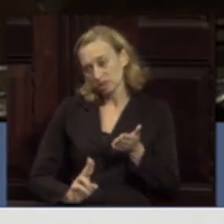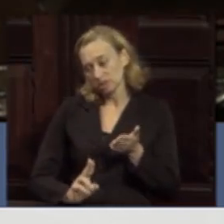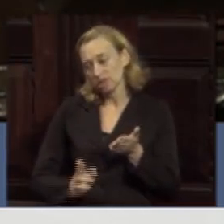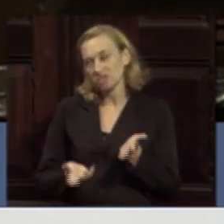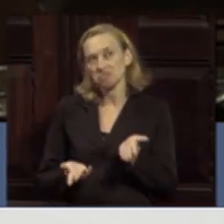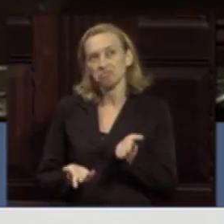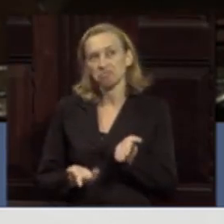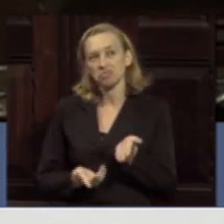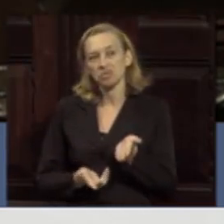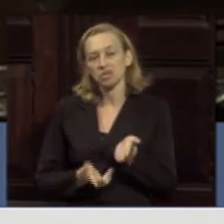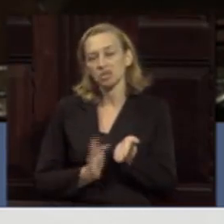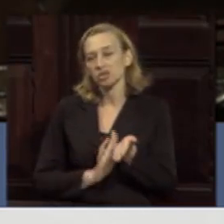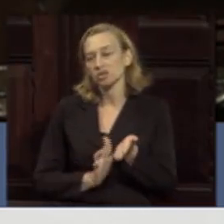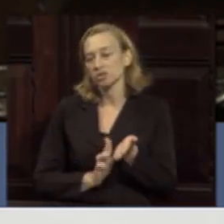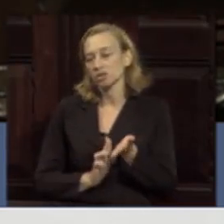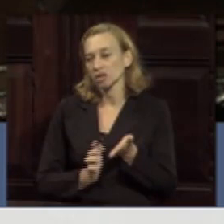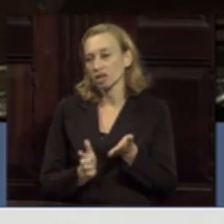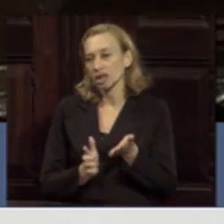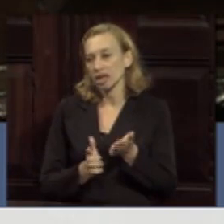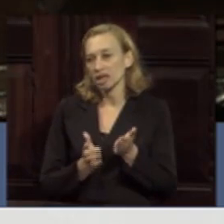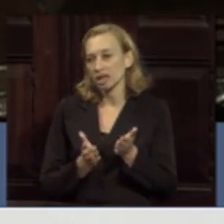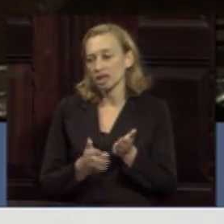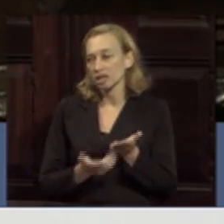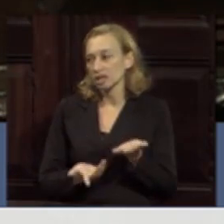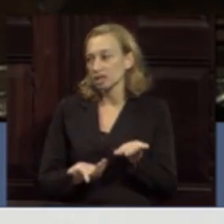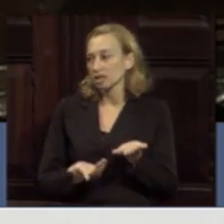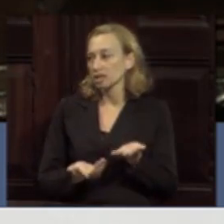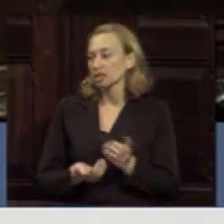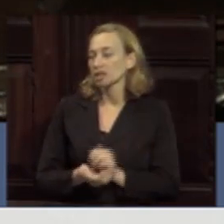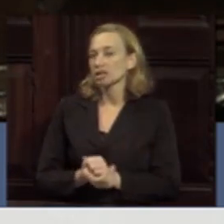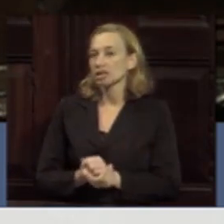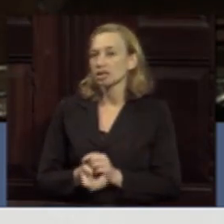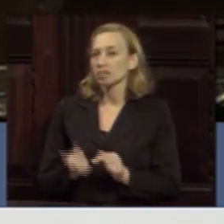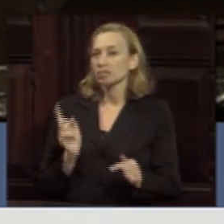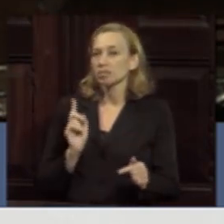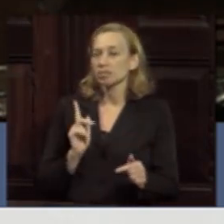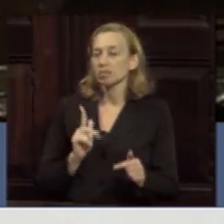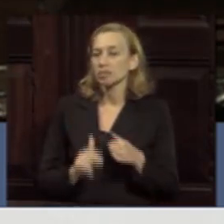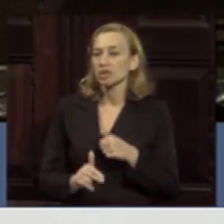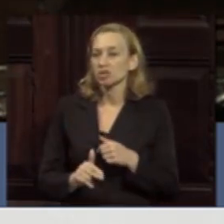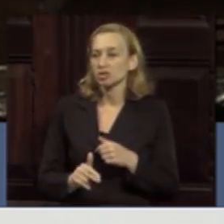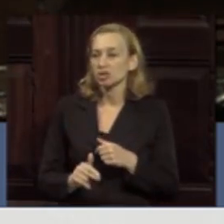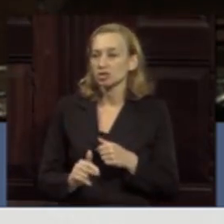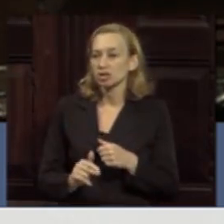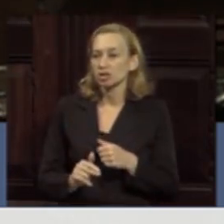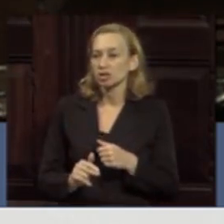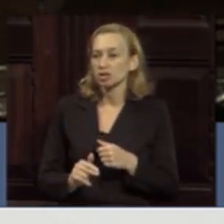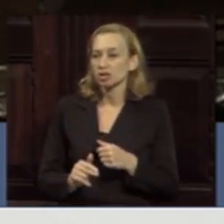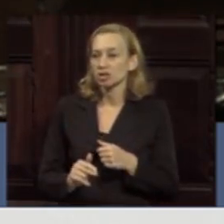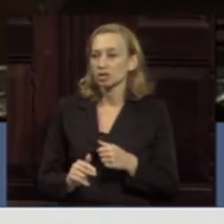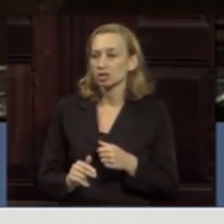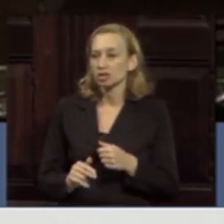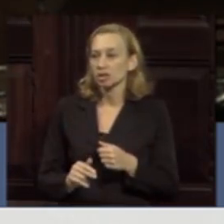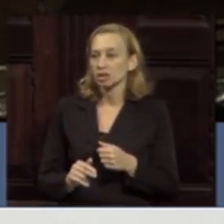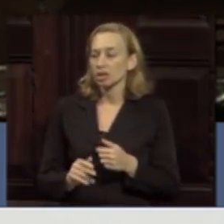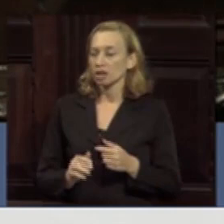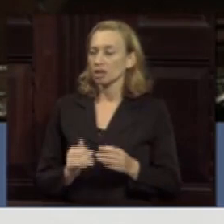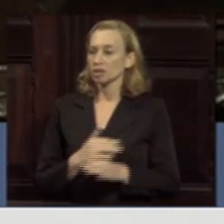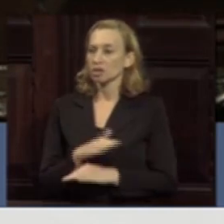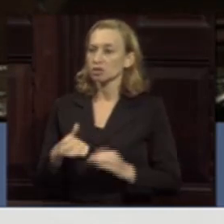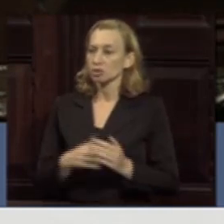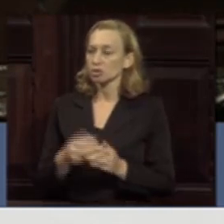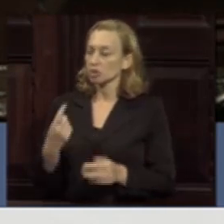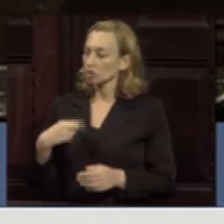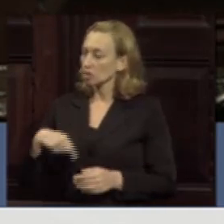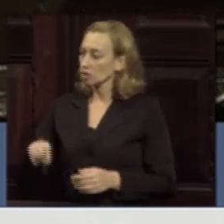a expressão a mais adequada, mas uma lista que prejudique, inclusive, aqueles que estão recorrendo contra o direito